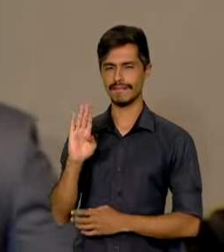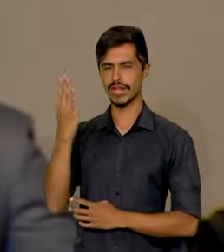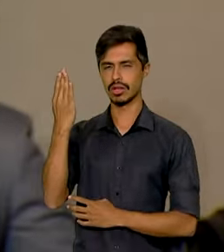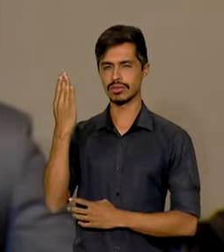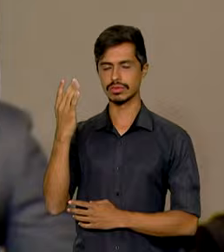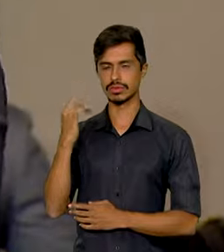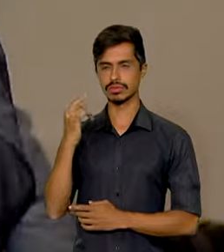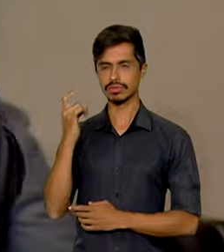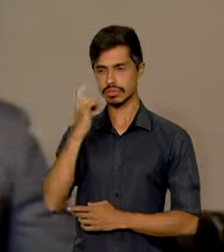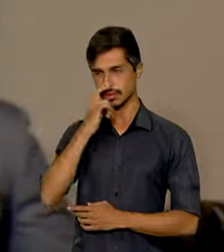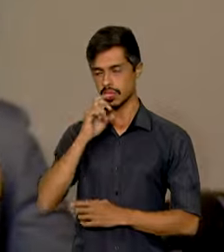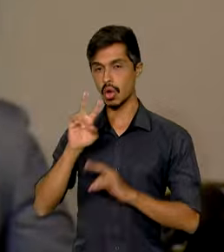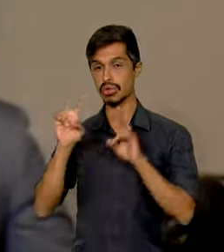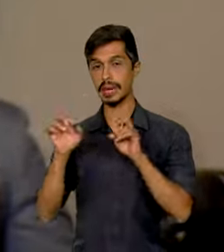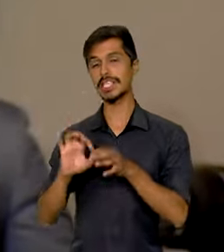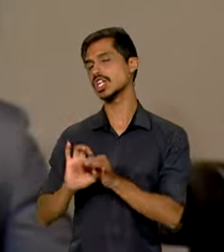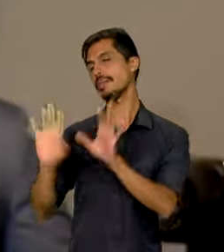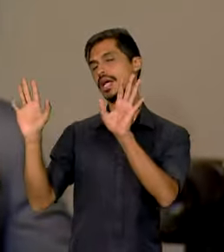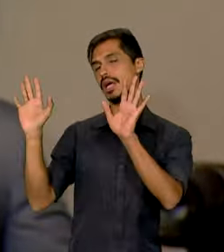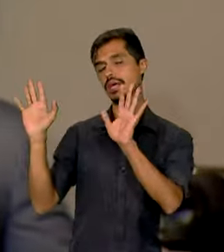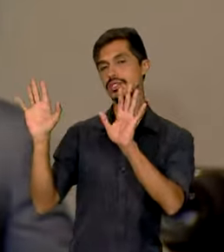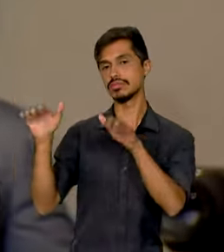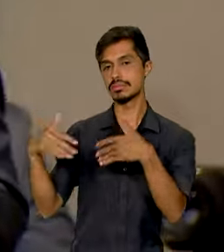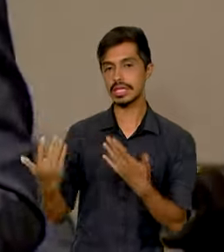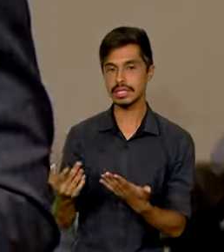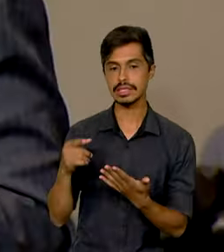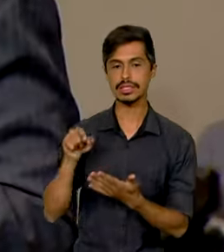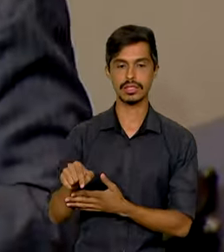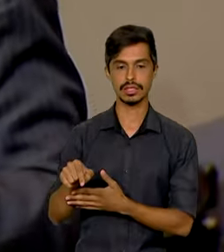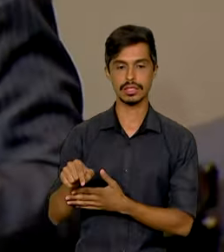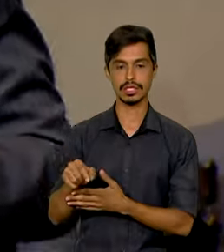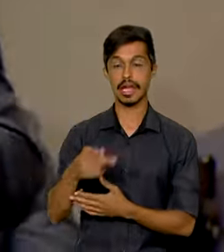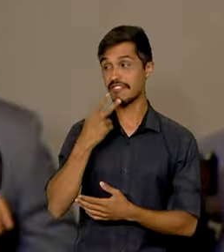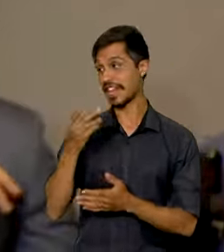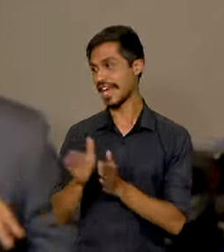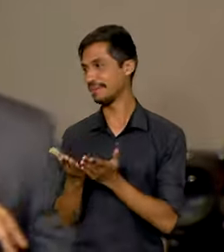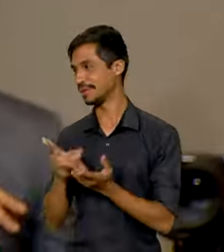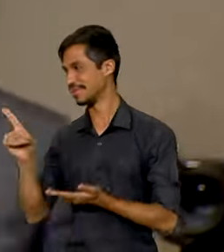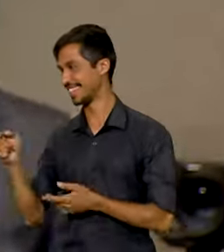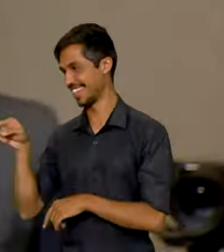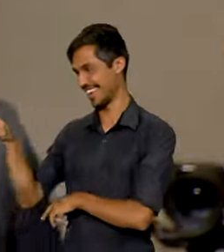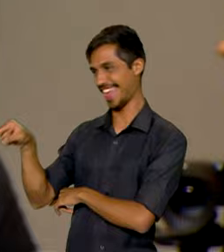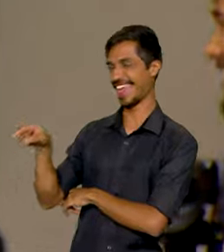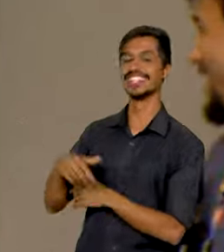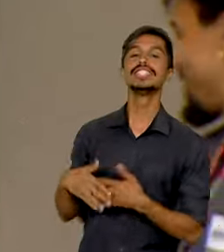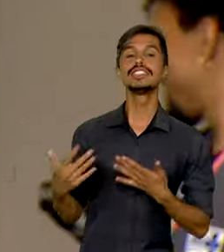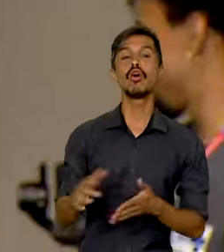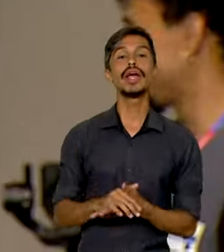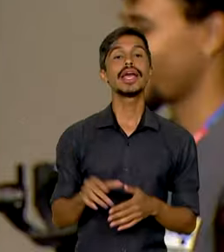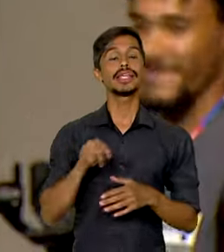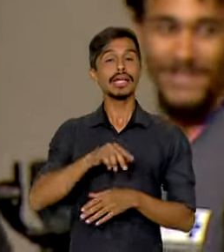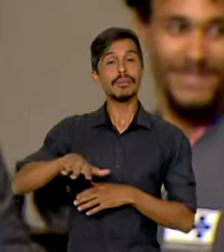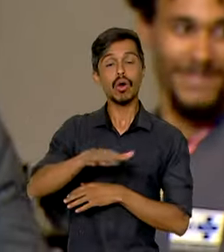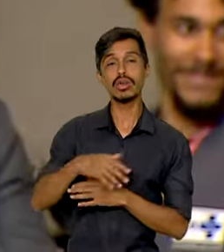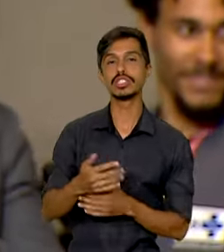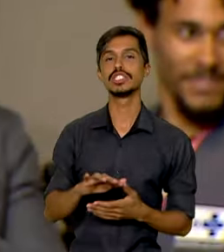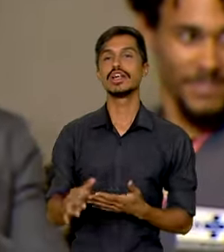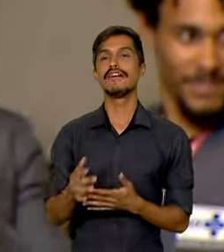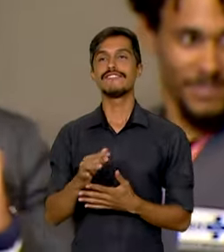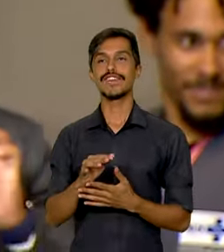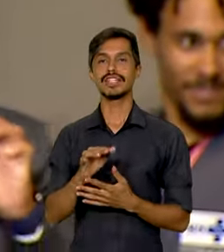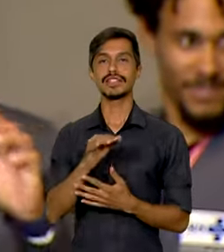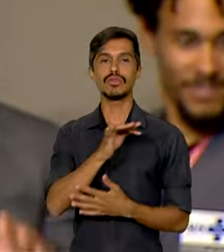liberdade. Esta gente farisaica, citei a Bíblia, essa gente farisaica se